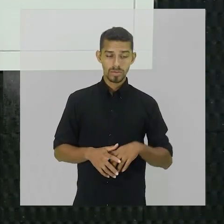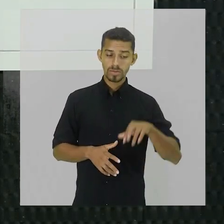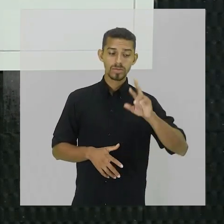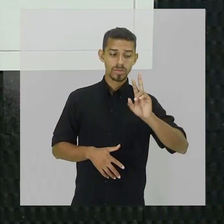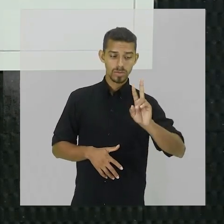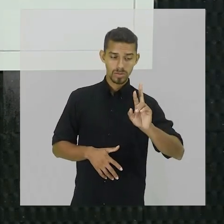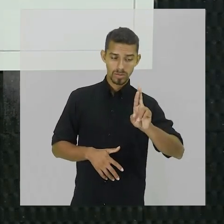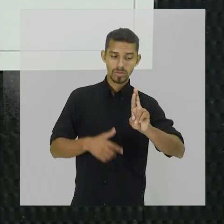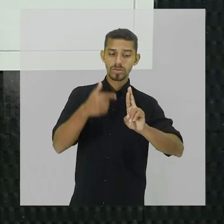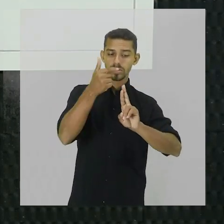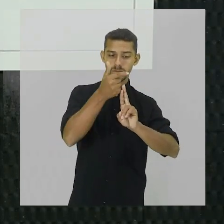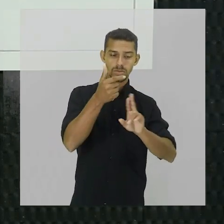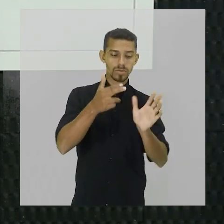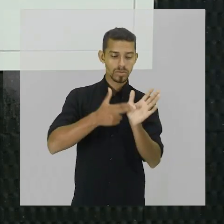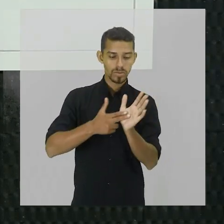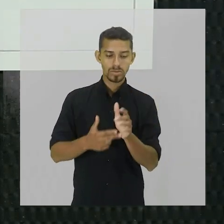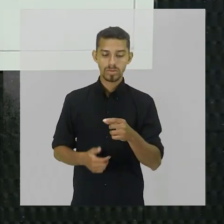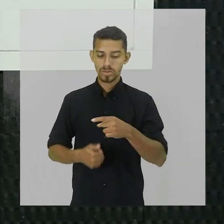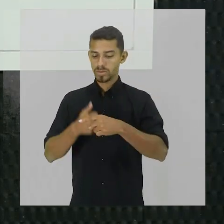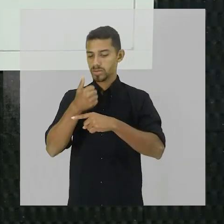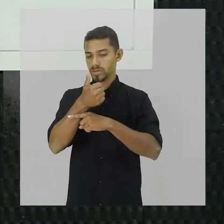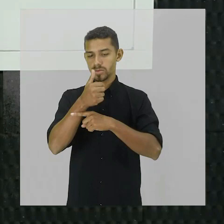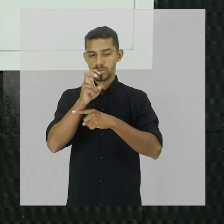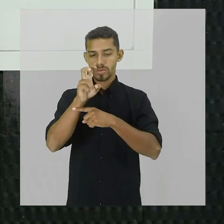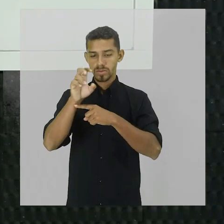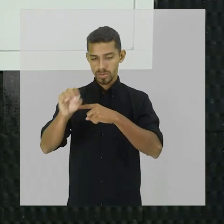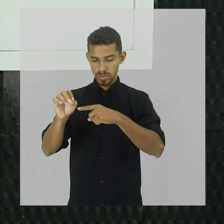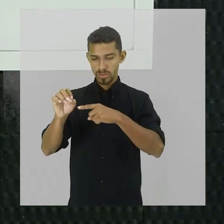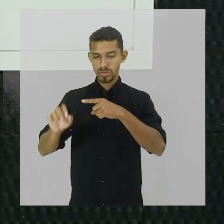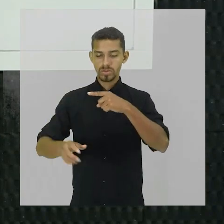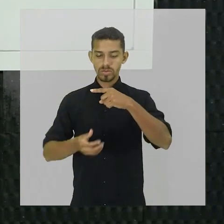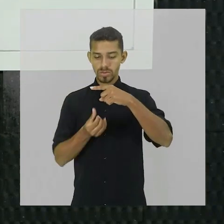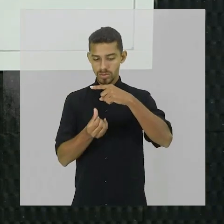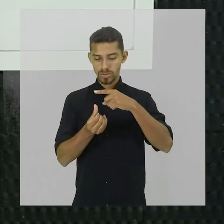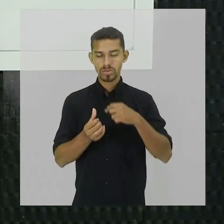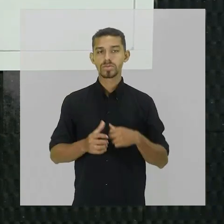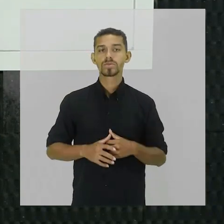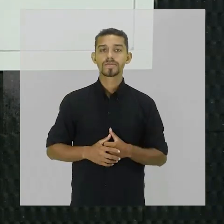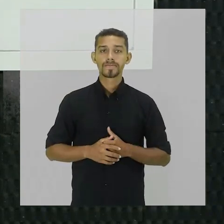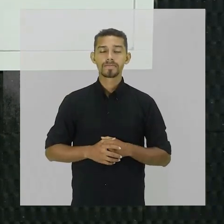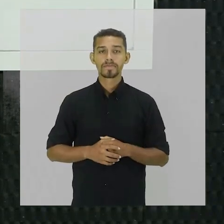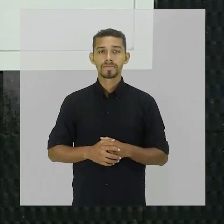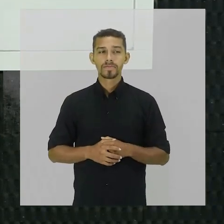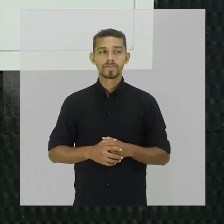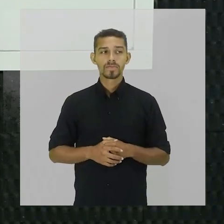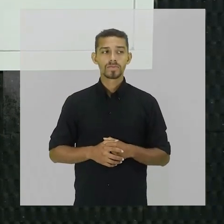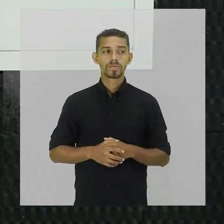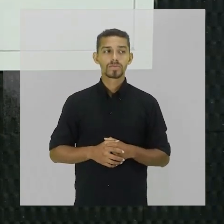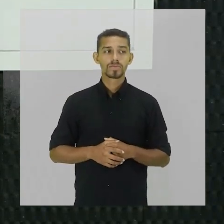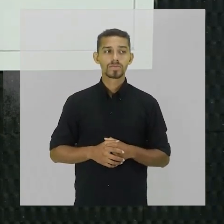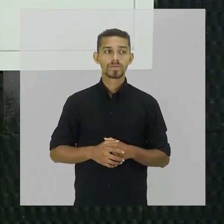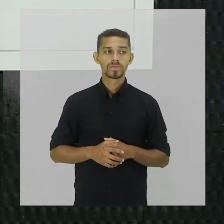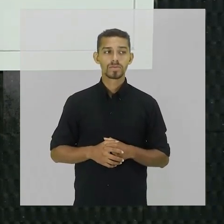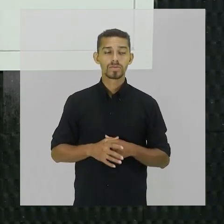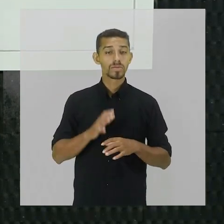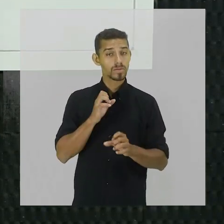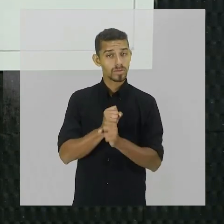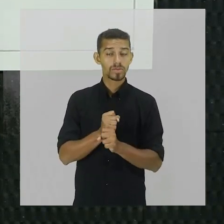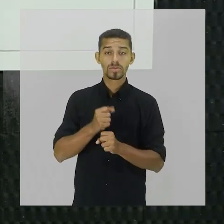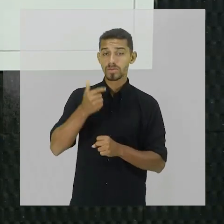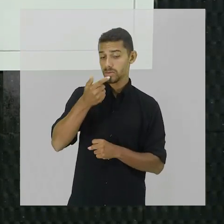quadrado vai ser igual a 150 dividido por 6, que dá 25.